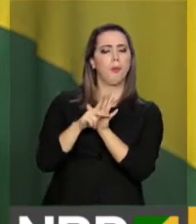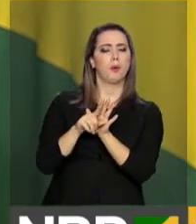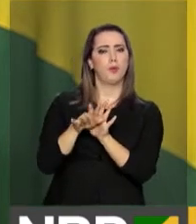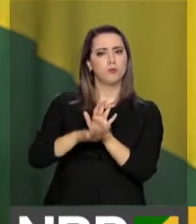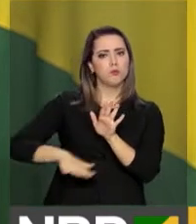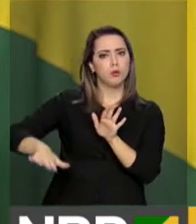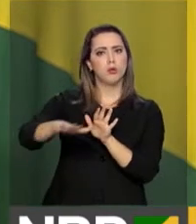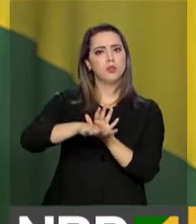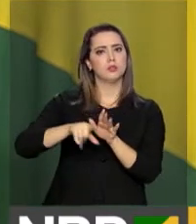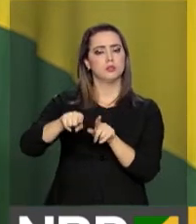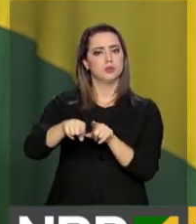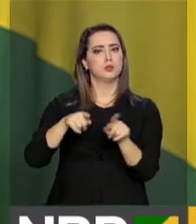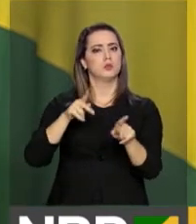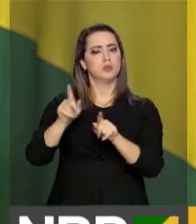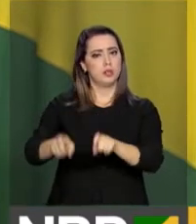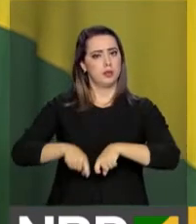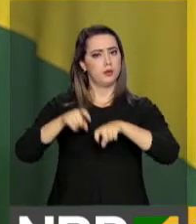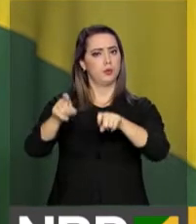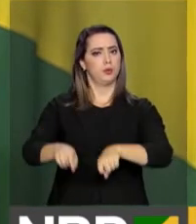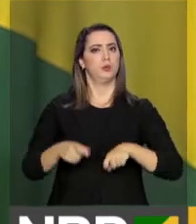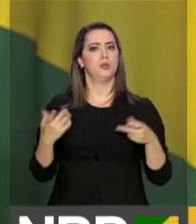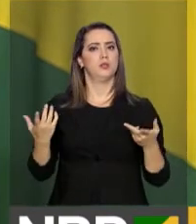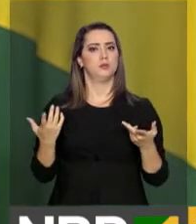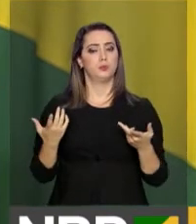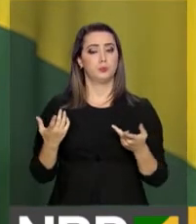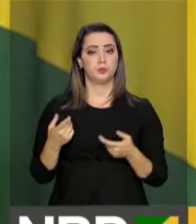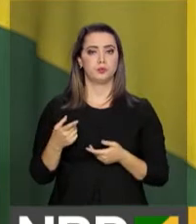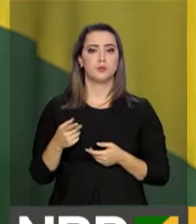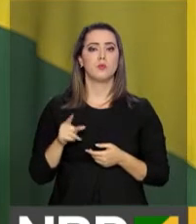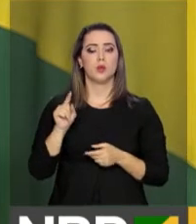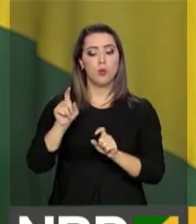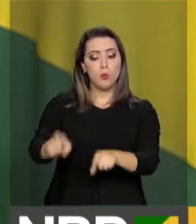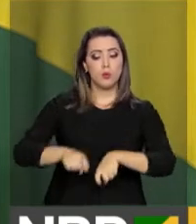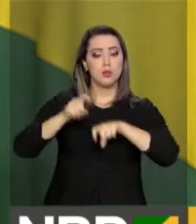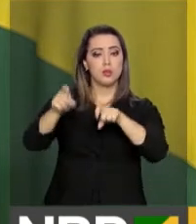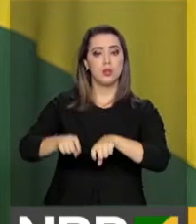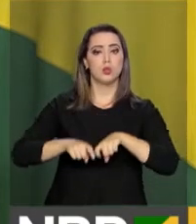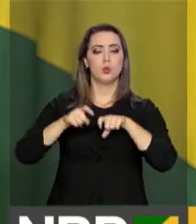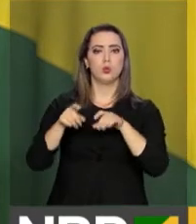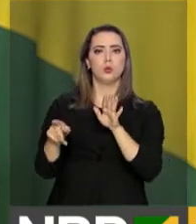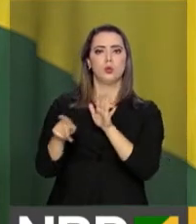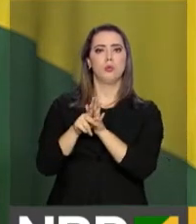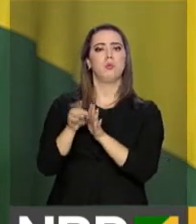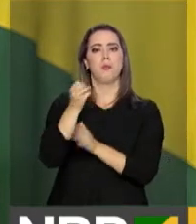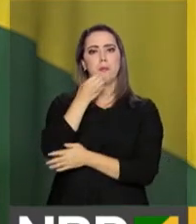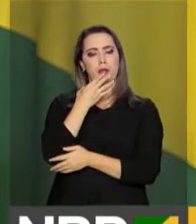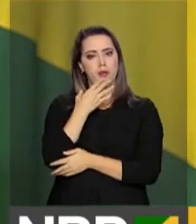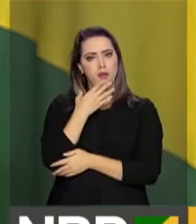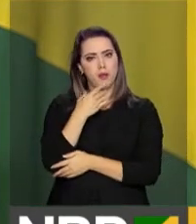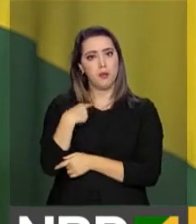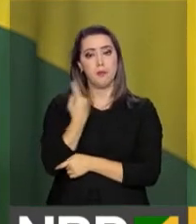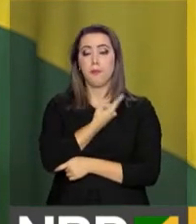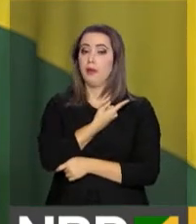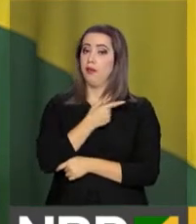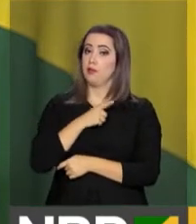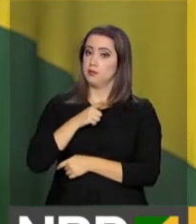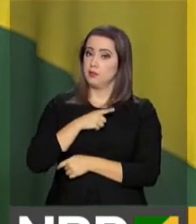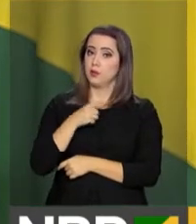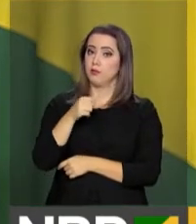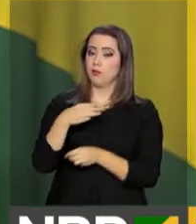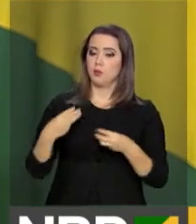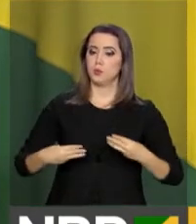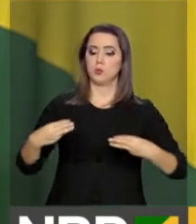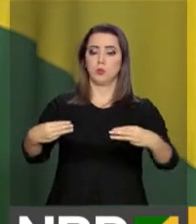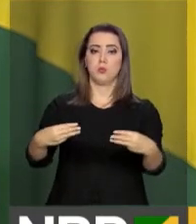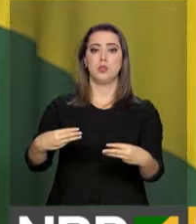da agricultura não é o agronegócio vai bem por conta própria mas também nós temos no bairro uma figura